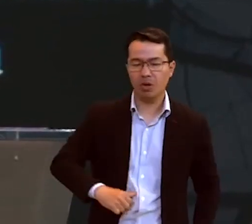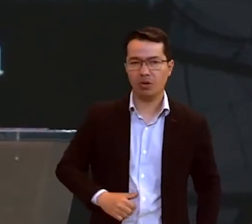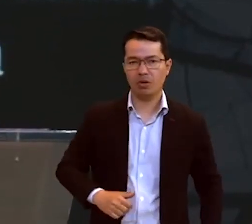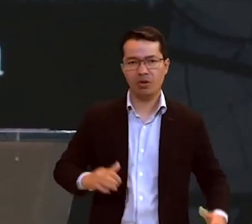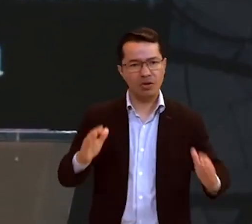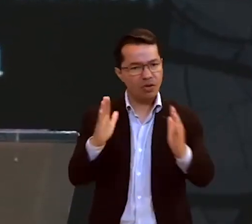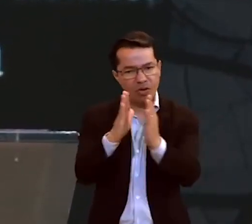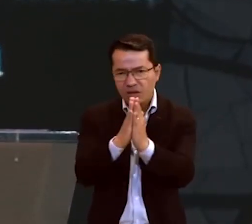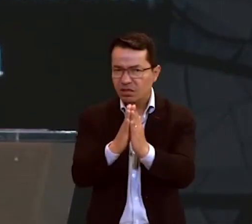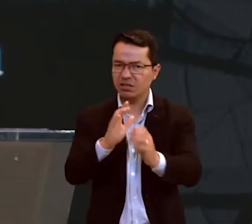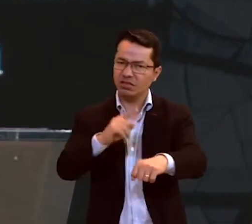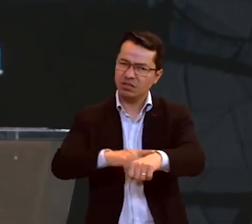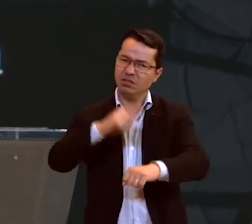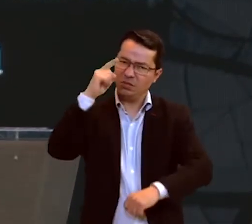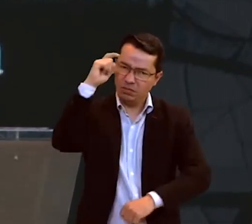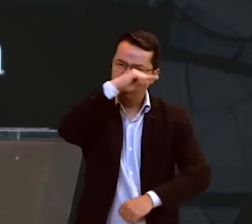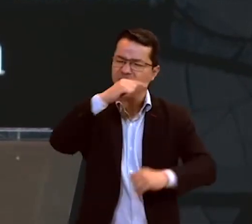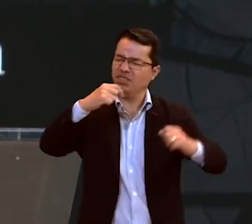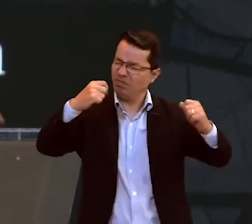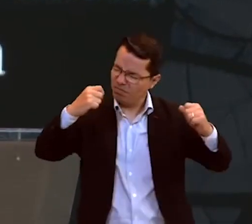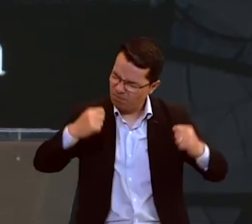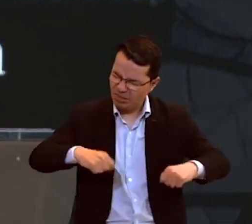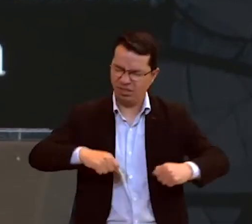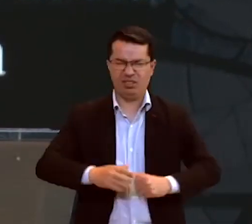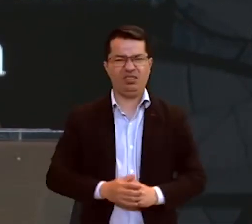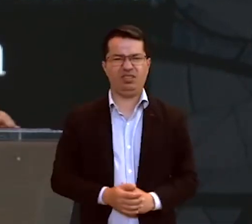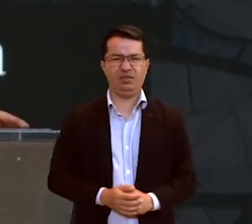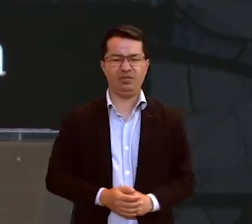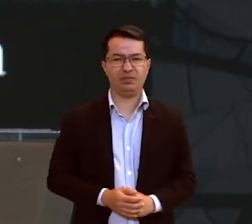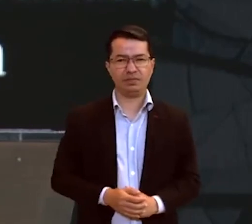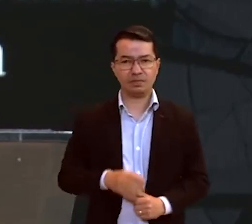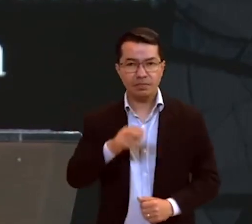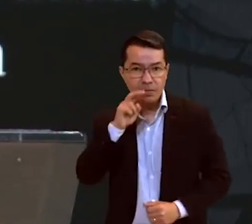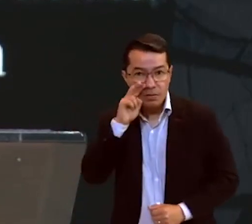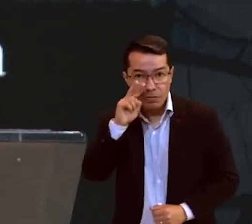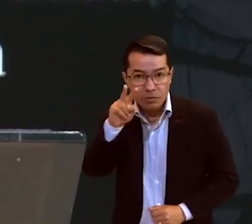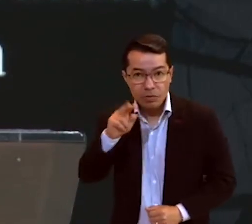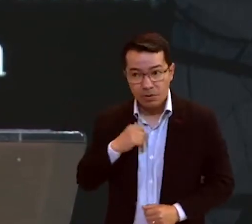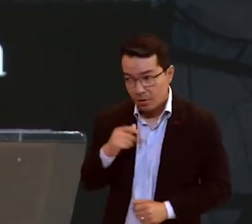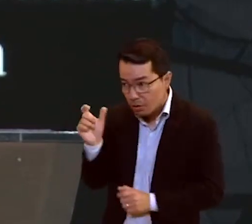olho para a palavra de Deus, eu vou ver que isso é uma verdade nos grandes homens de Deus.